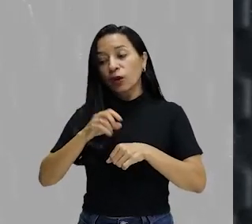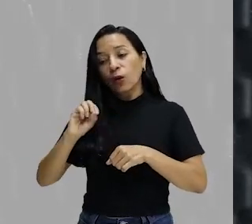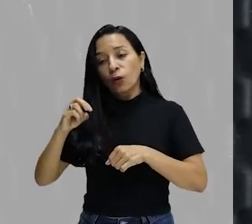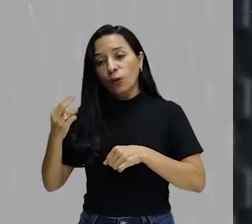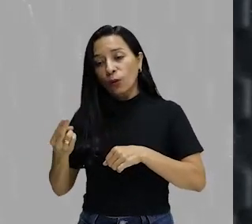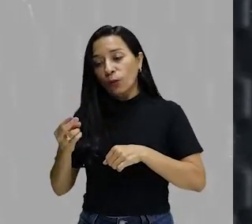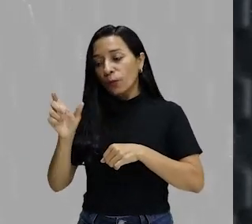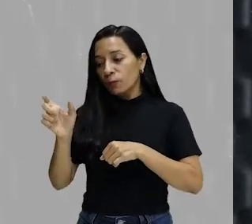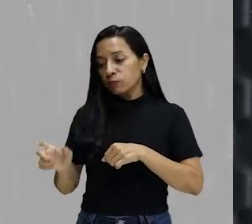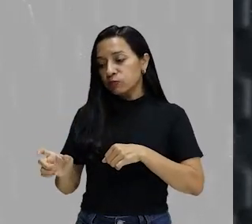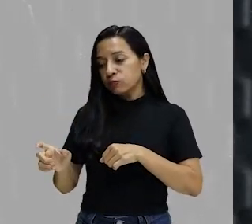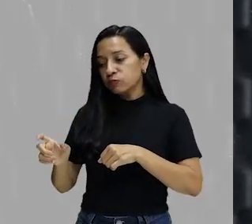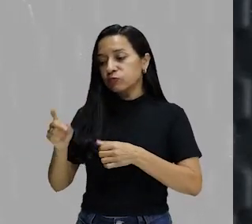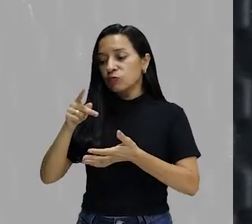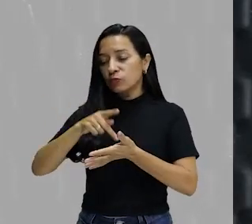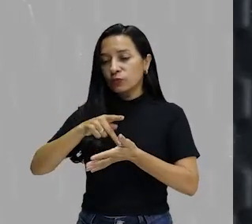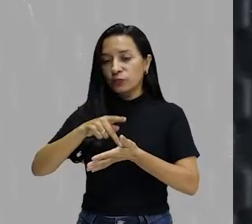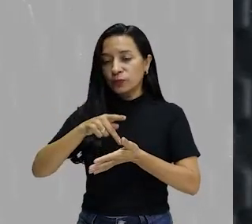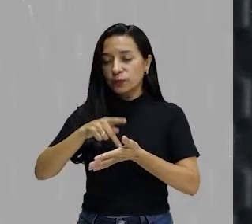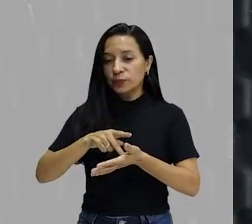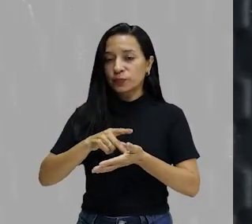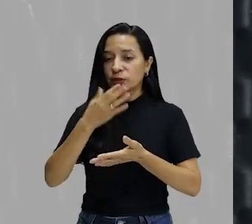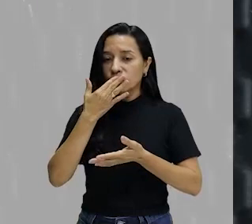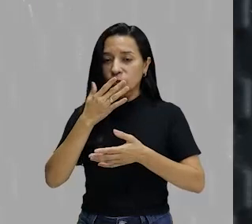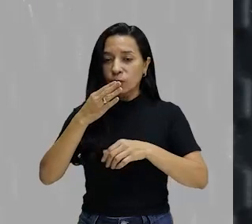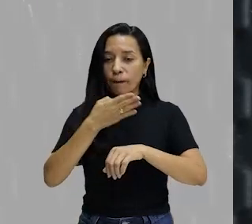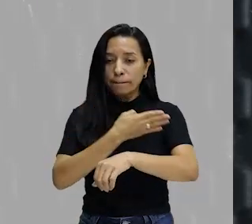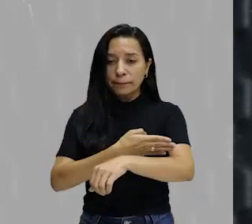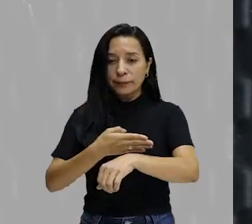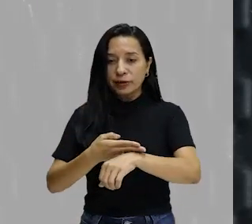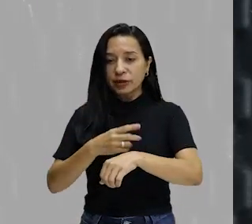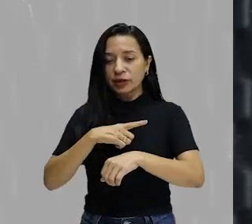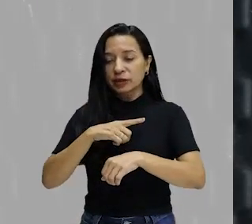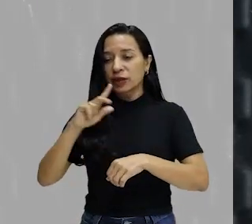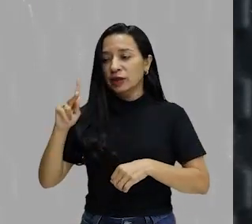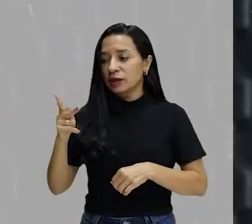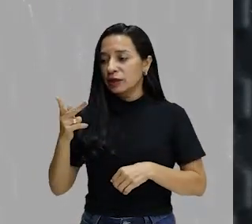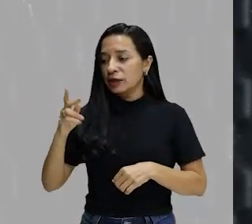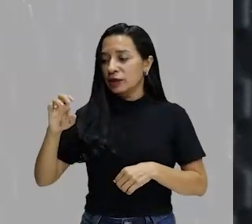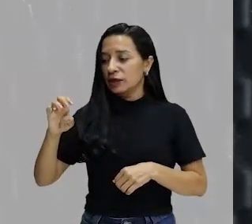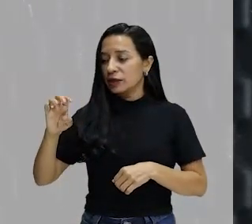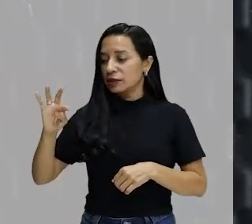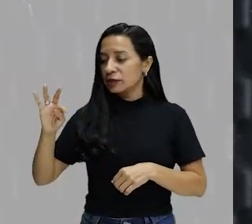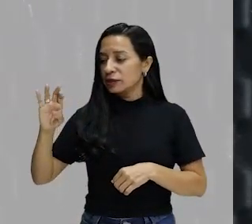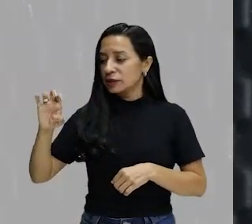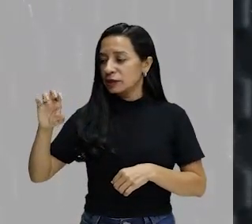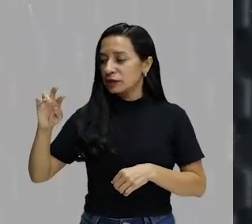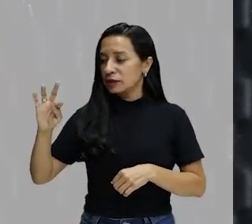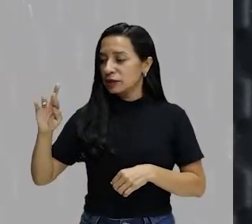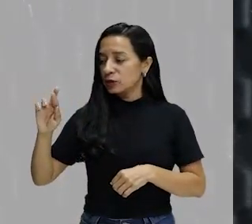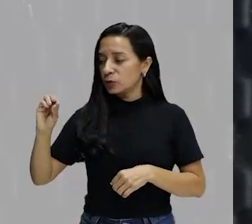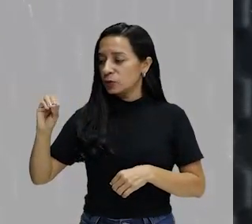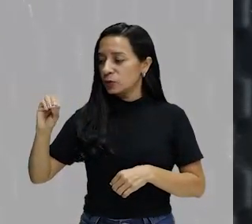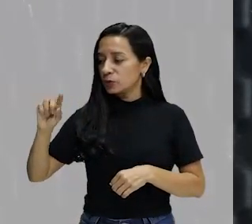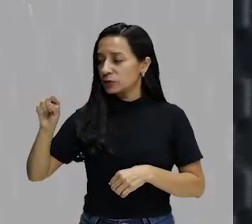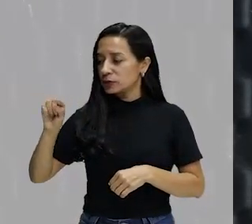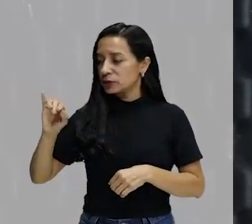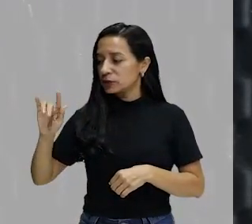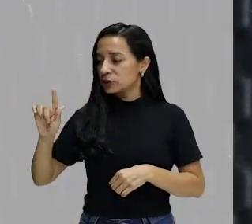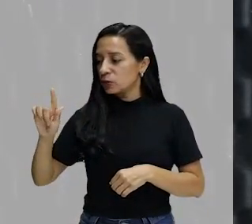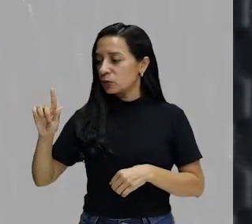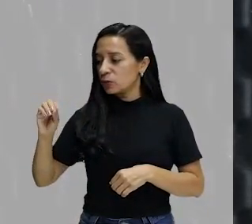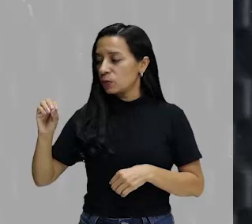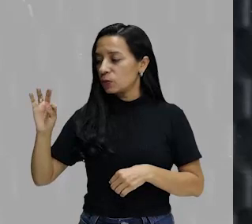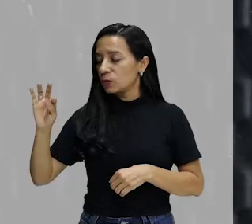cor branca, eu vou ter indivíduo heterozigoto, nesse caso duplo heterozigoto, porque ele vai ser